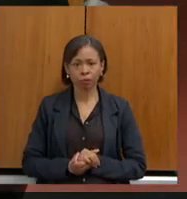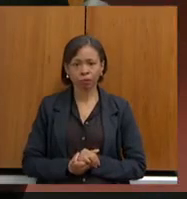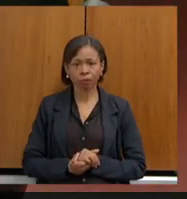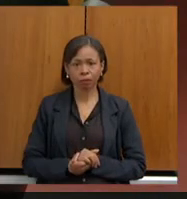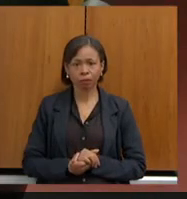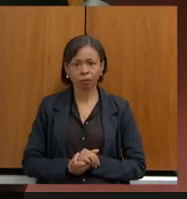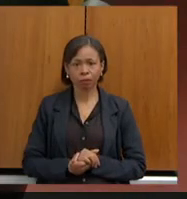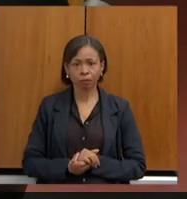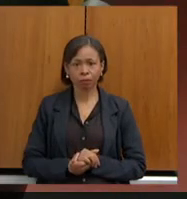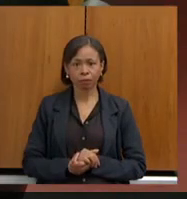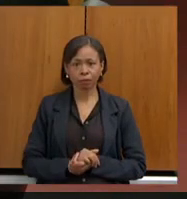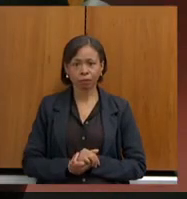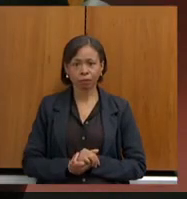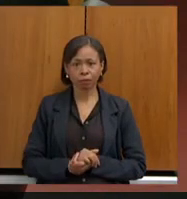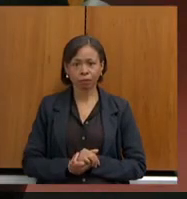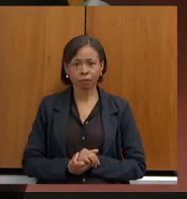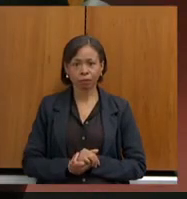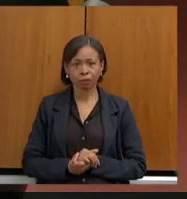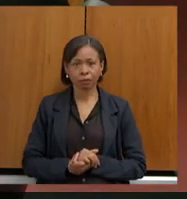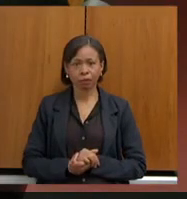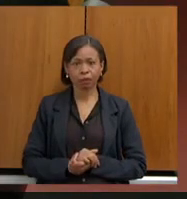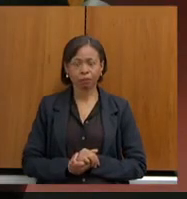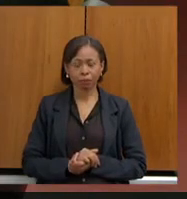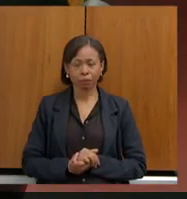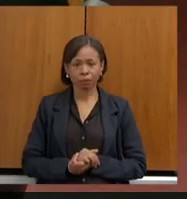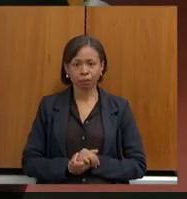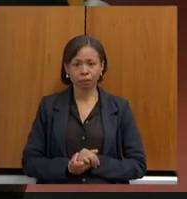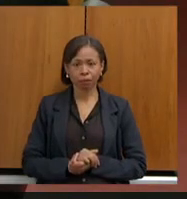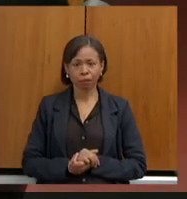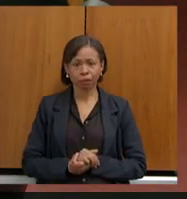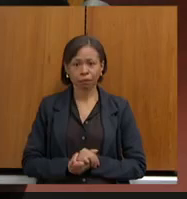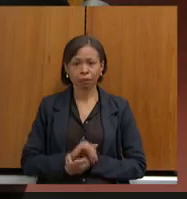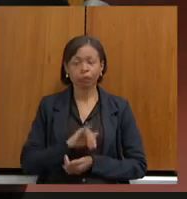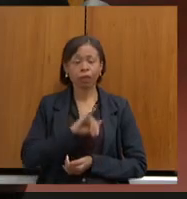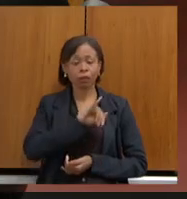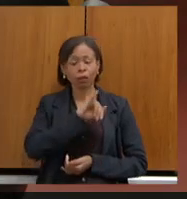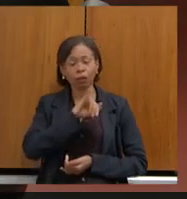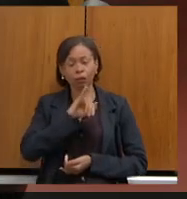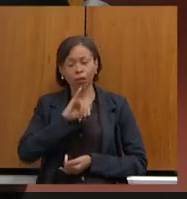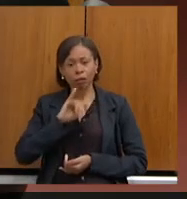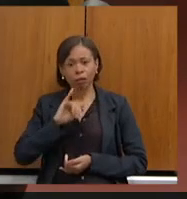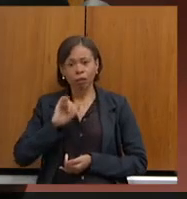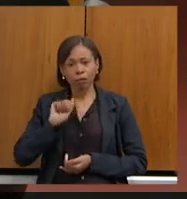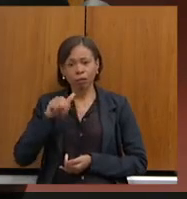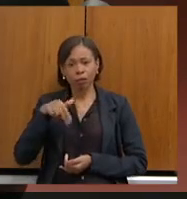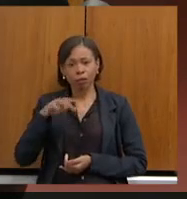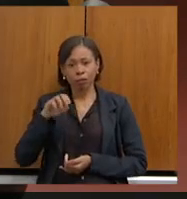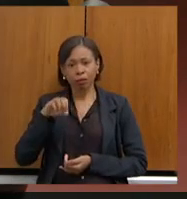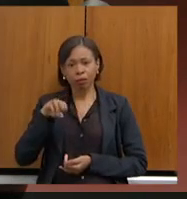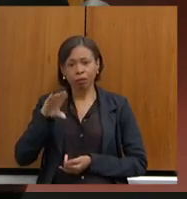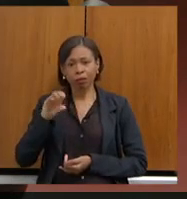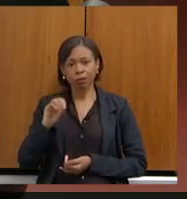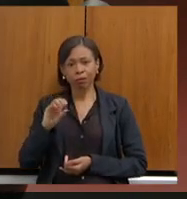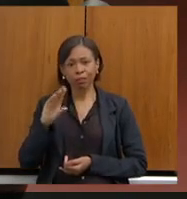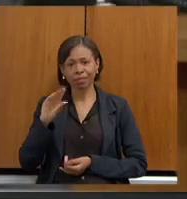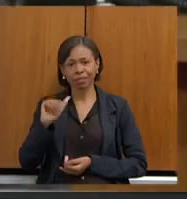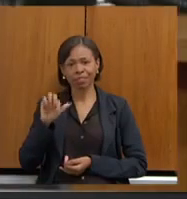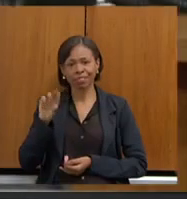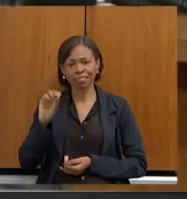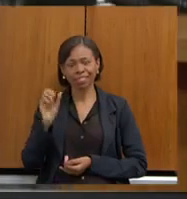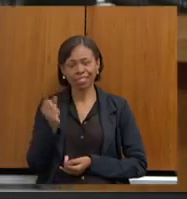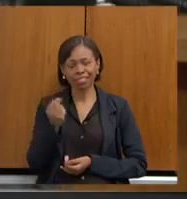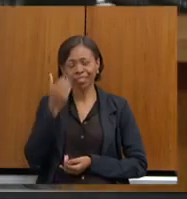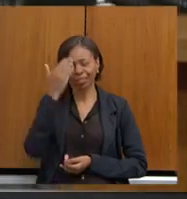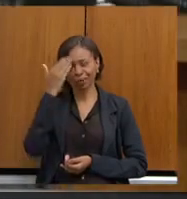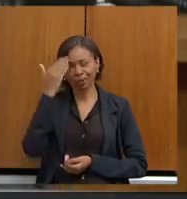o Doutor Joaquim onde é que tá dando torre Carlos avença Agradeço também pelas suas colocações pelas